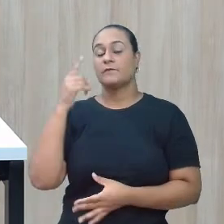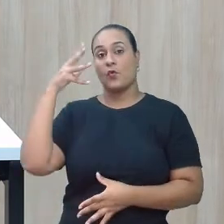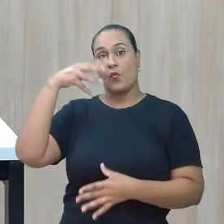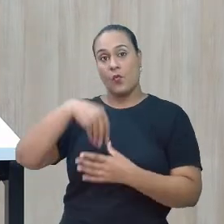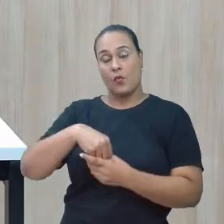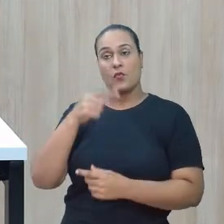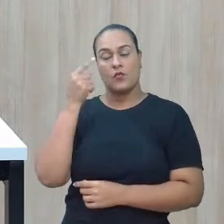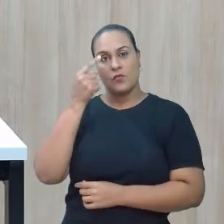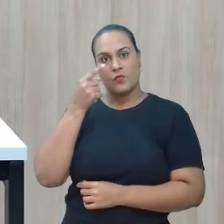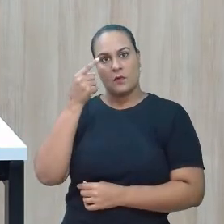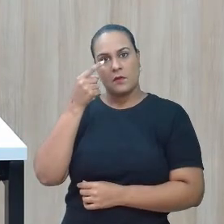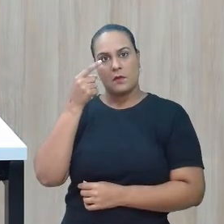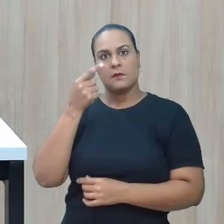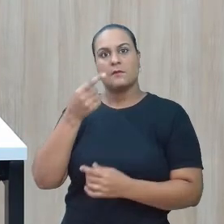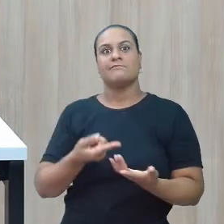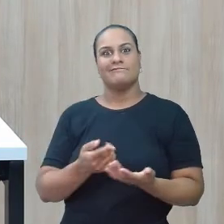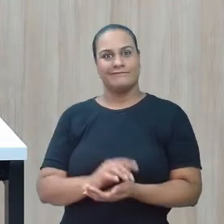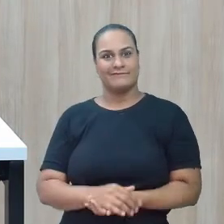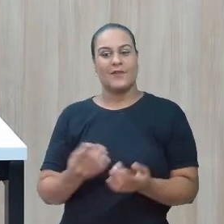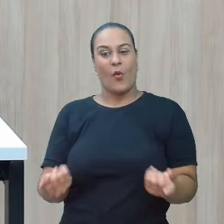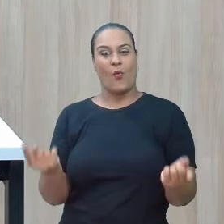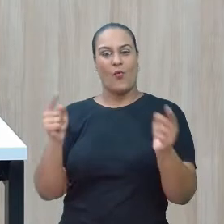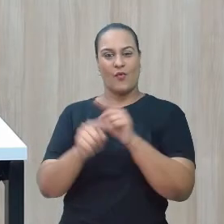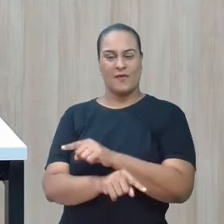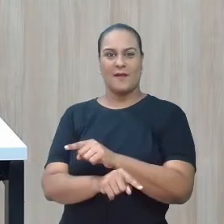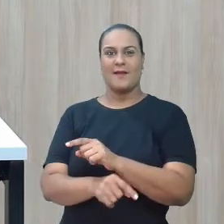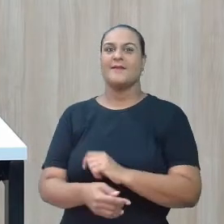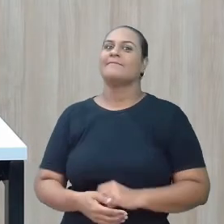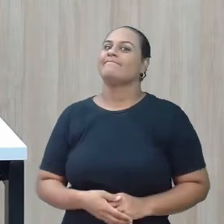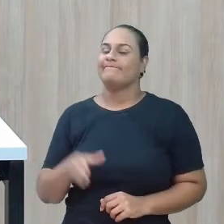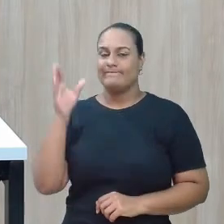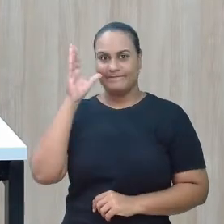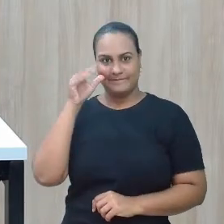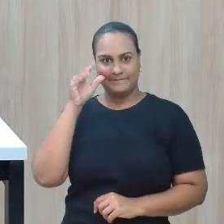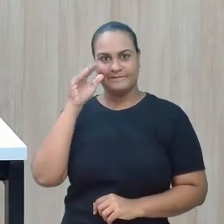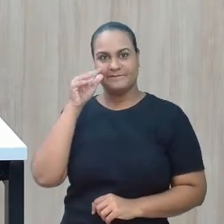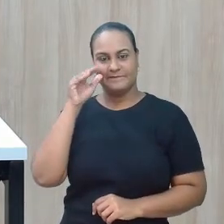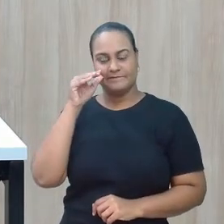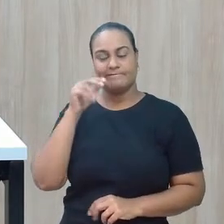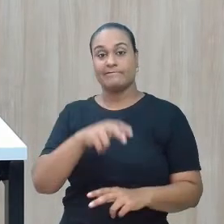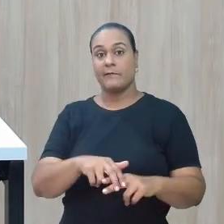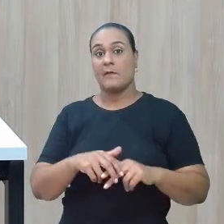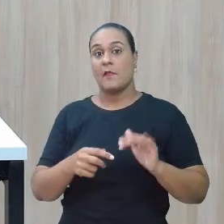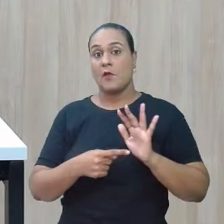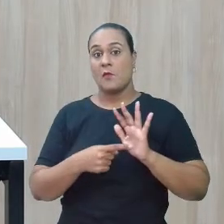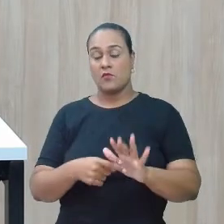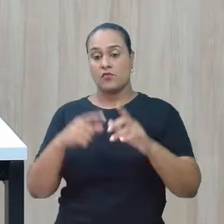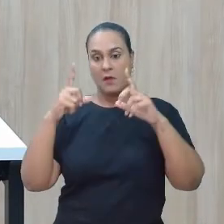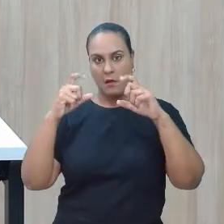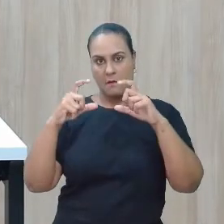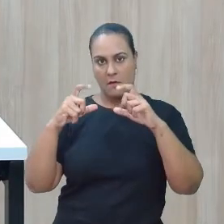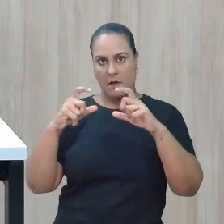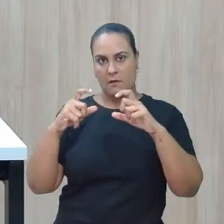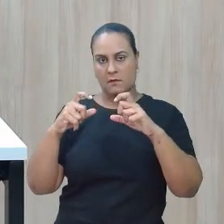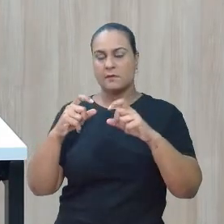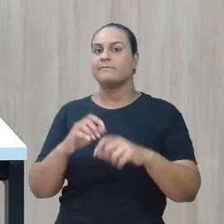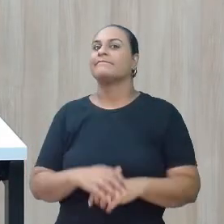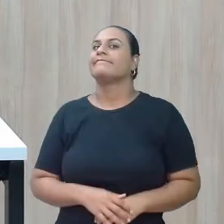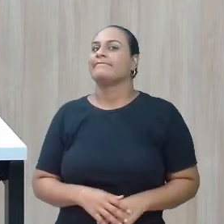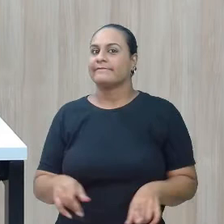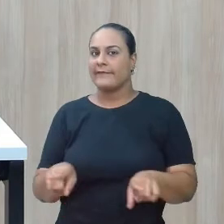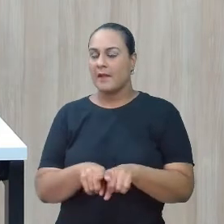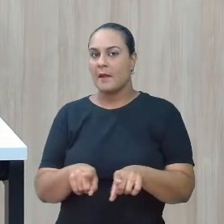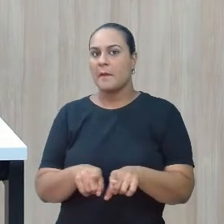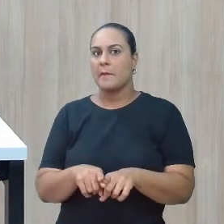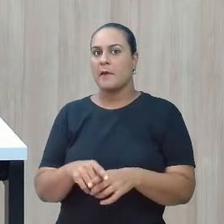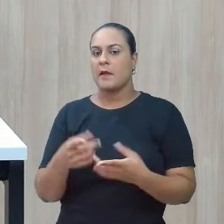gente está vendo está invertido, ok? É uma curiosidade, por isso que eu trouxe aí a máquina fotográfica, que além de